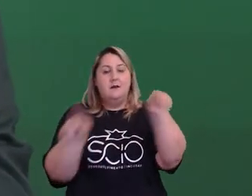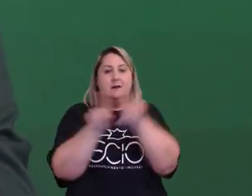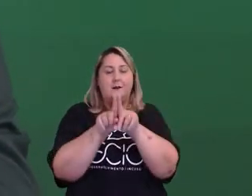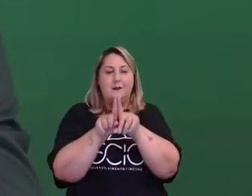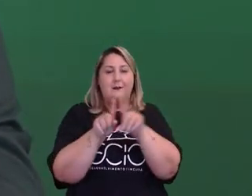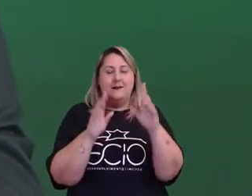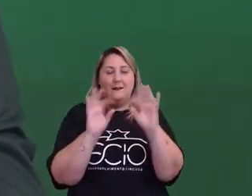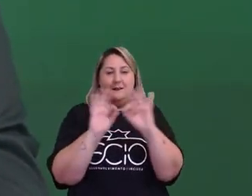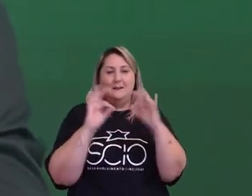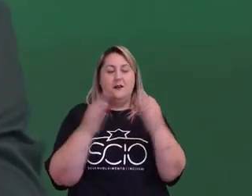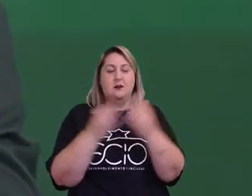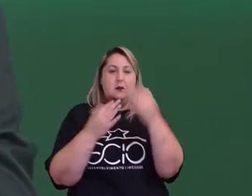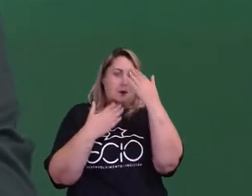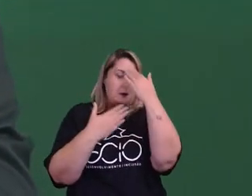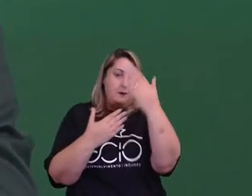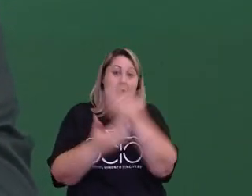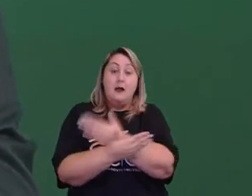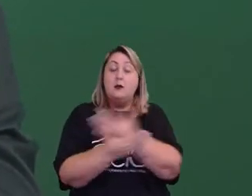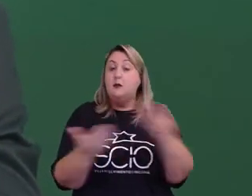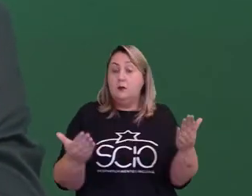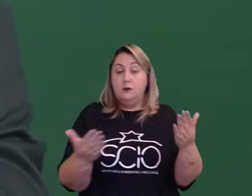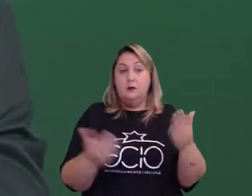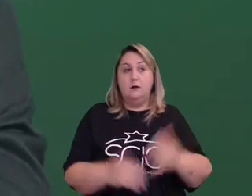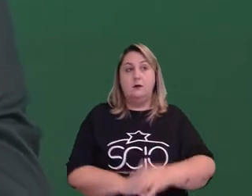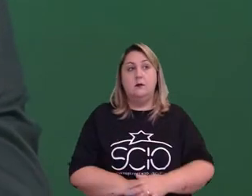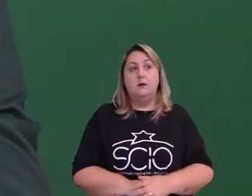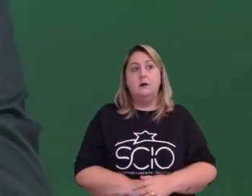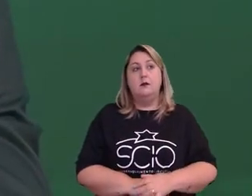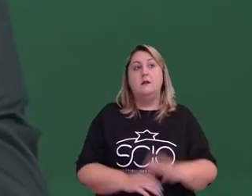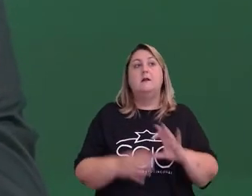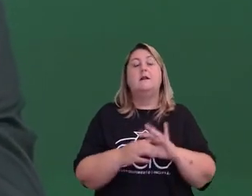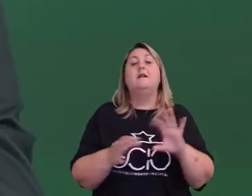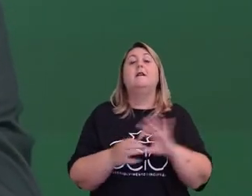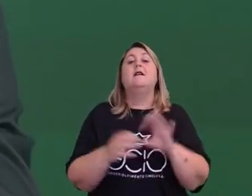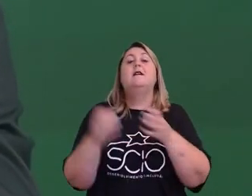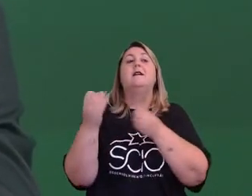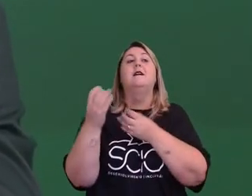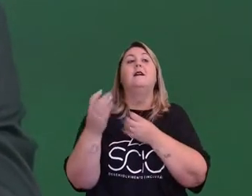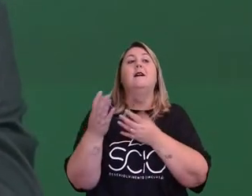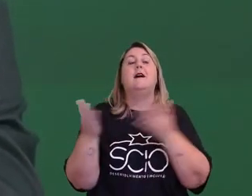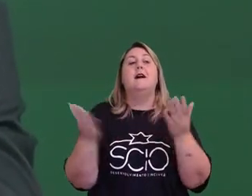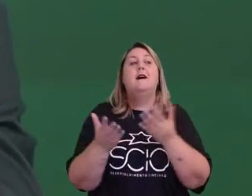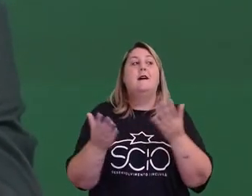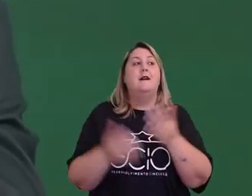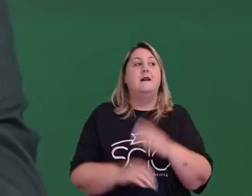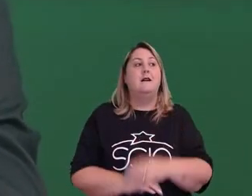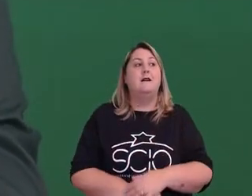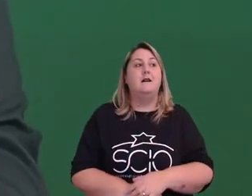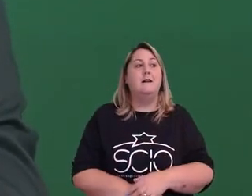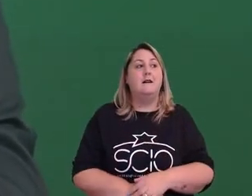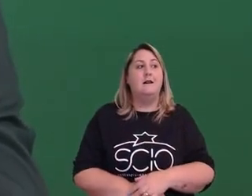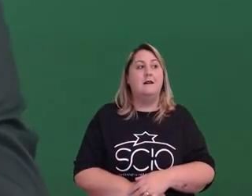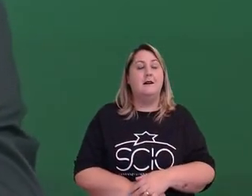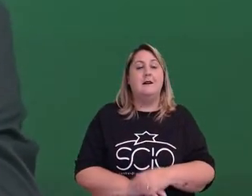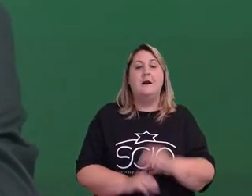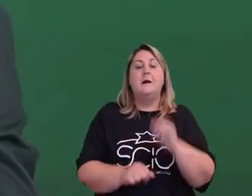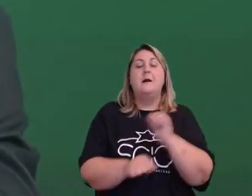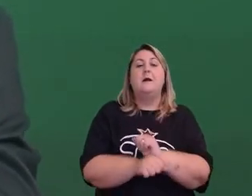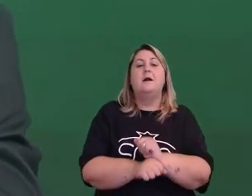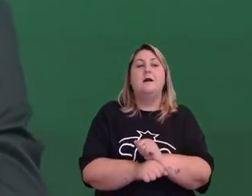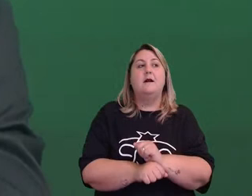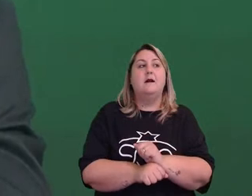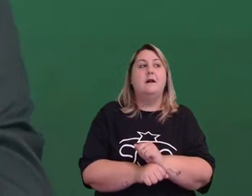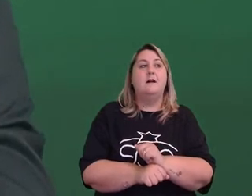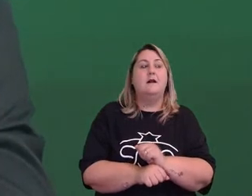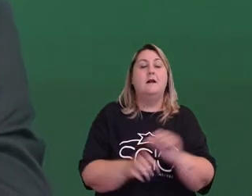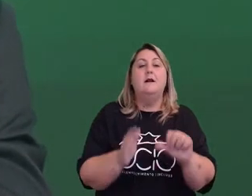sua família. Muito obrigado a todos vocês que estão escrevendo aqui. Eu vou deixar uma mensagem para vocês agora, assim, para a gente quebrar um pouquinho esse